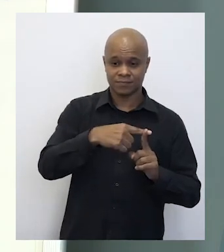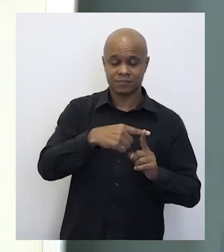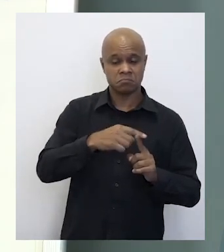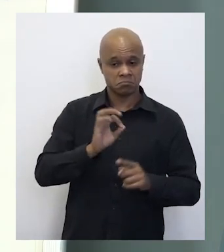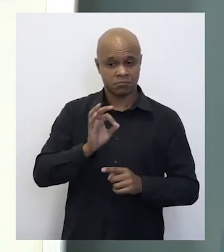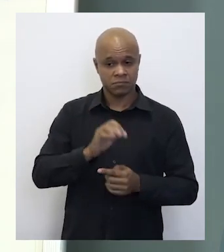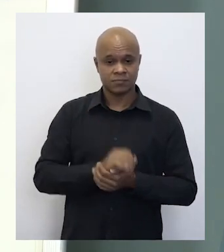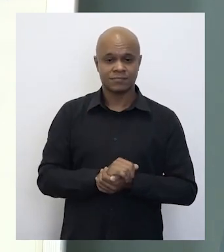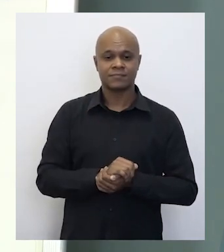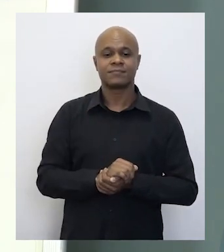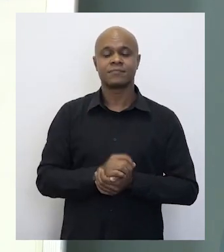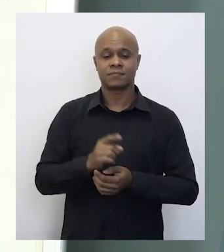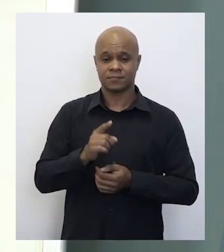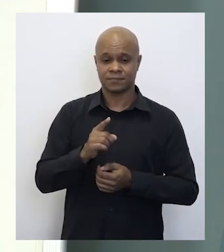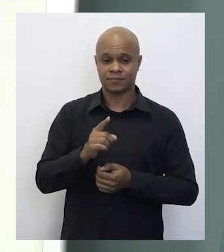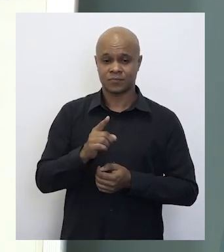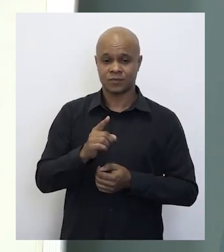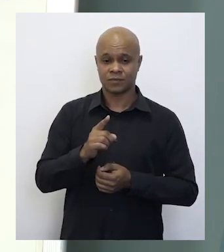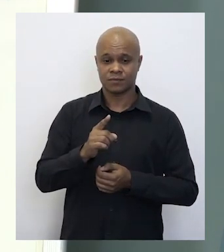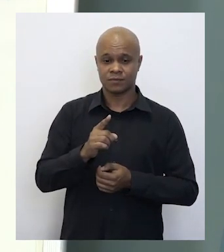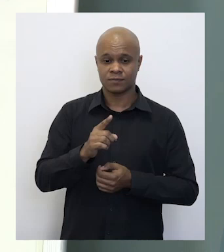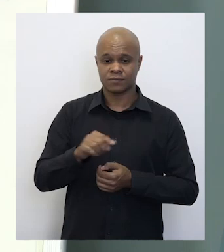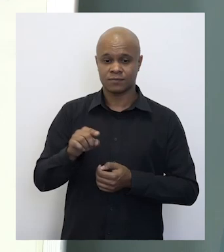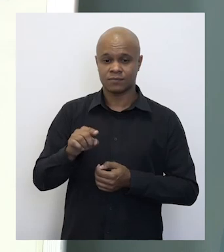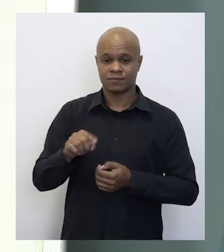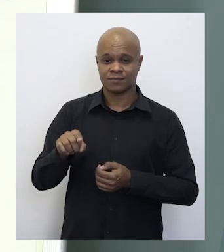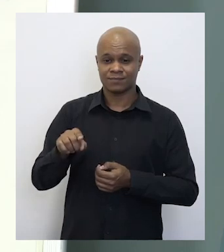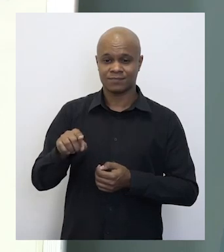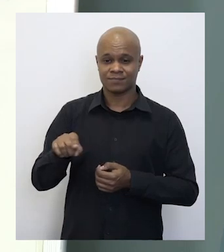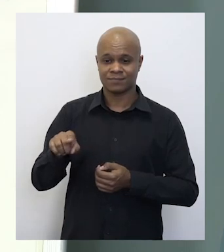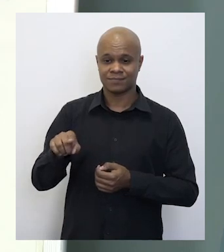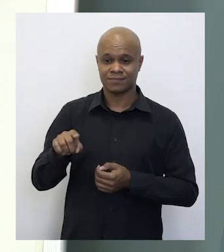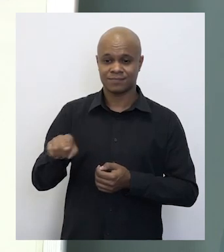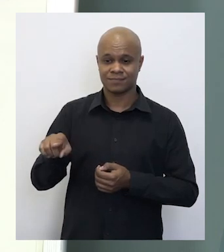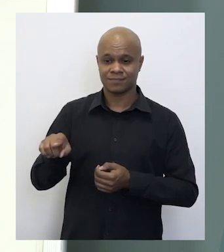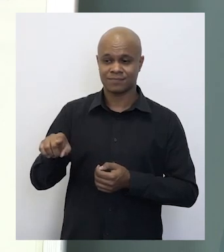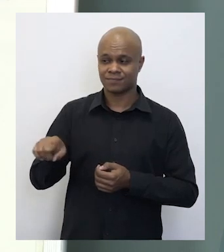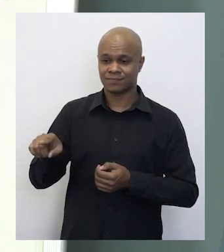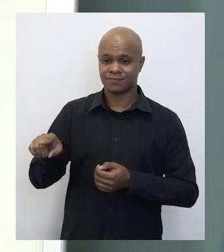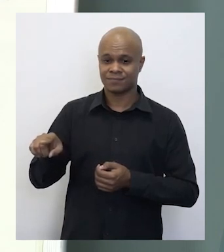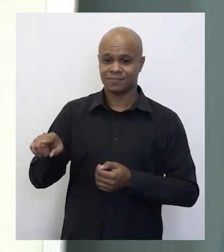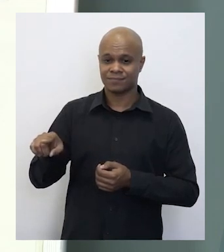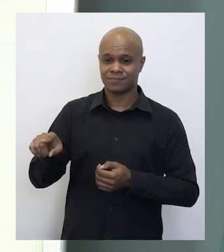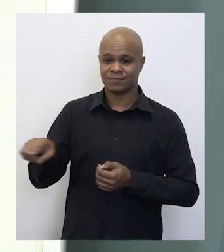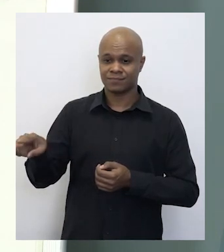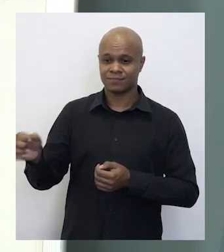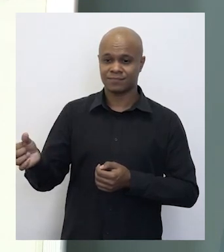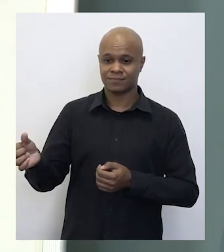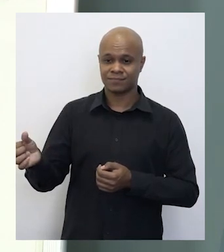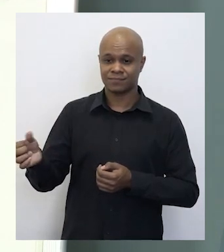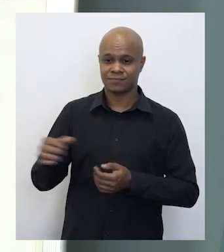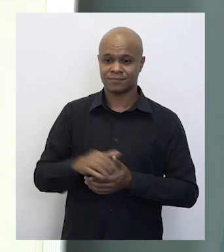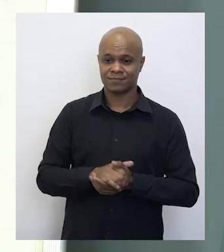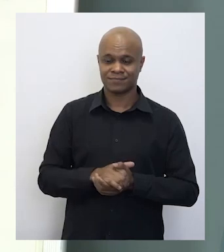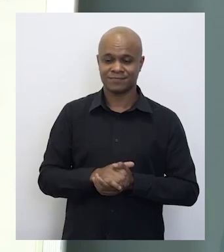certo? Vamos lá, ó. A vírgula está aqui. Vou andar 1, 2, 3, 4, 5, 6 casas.